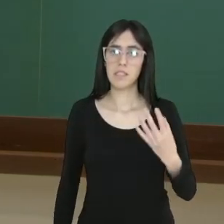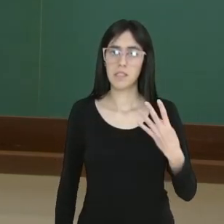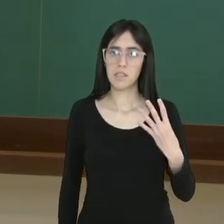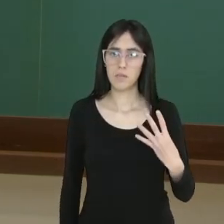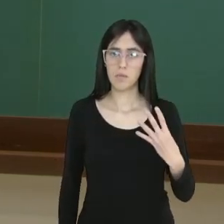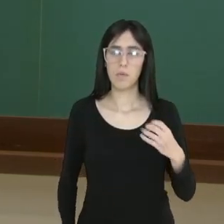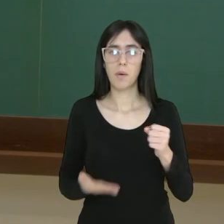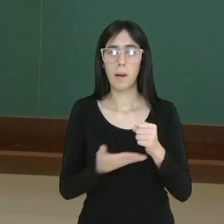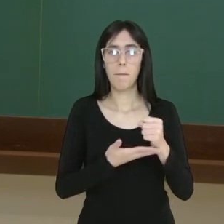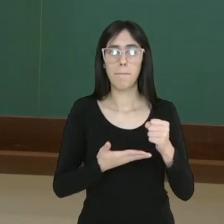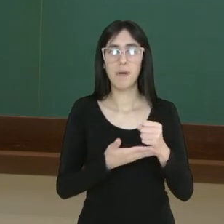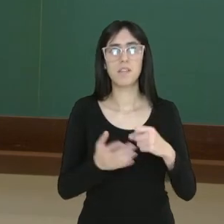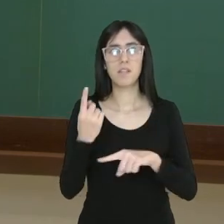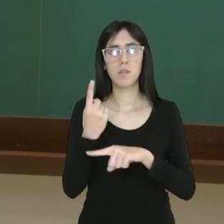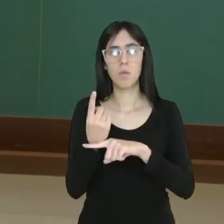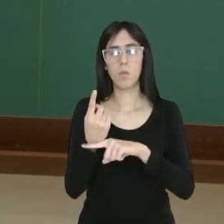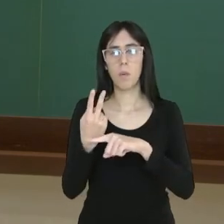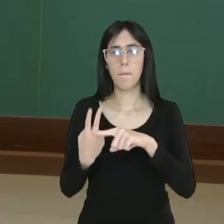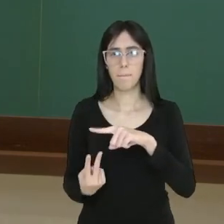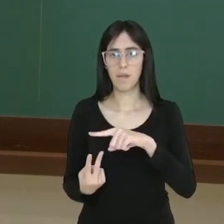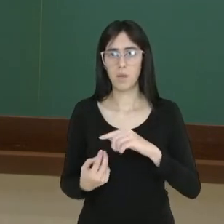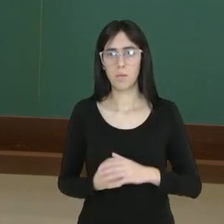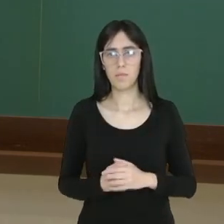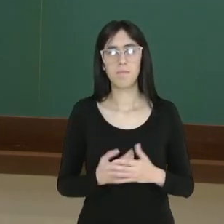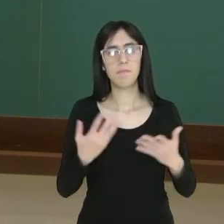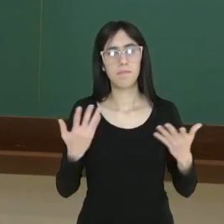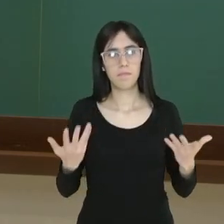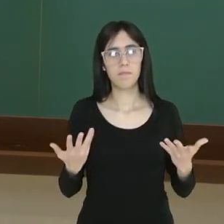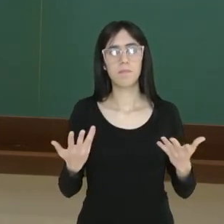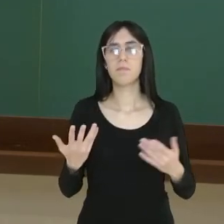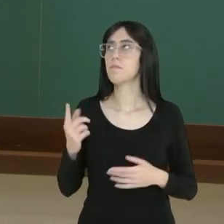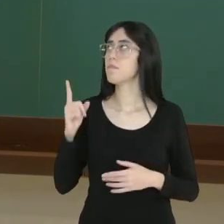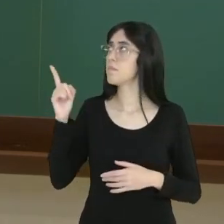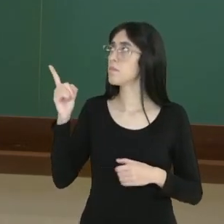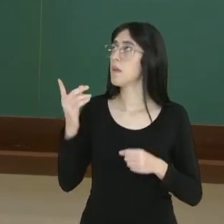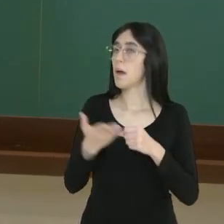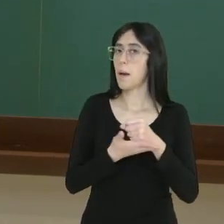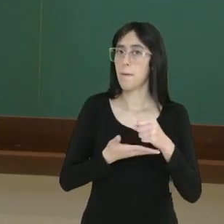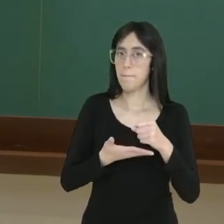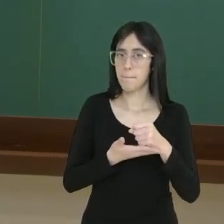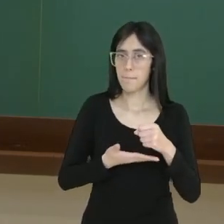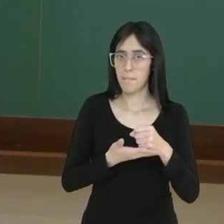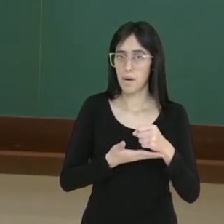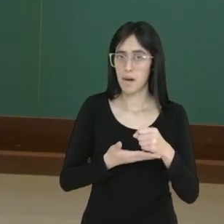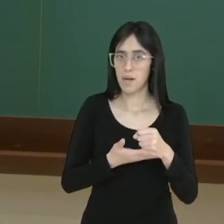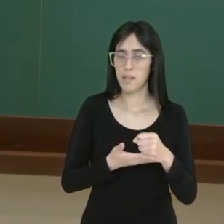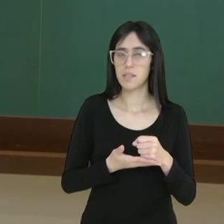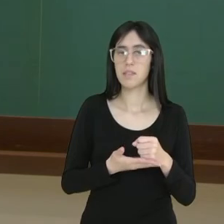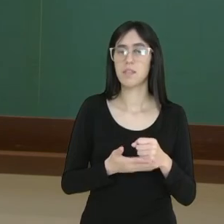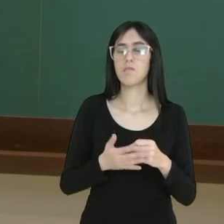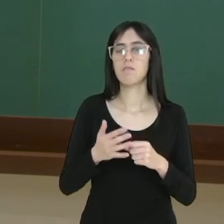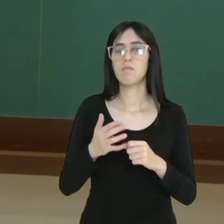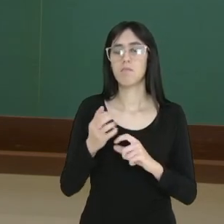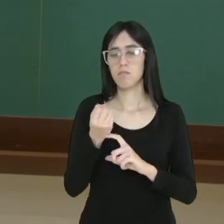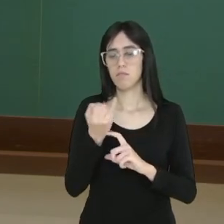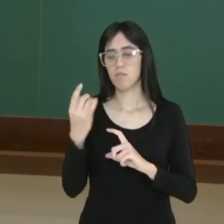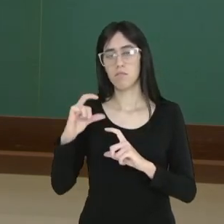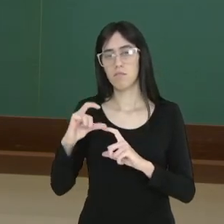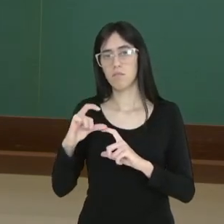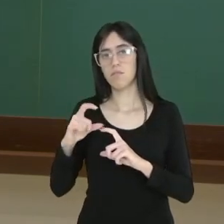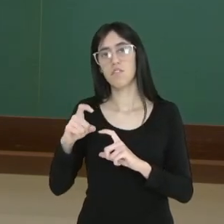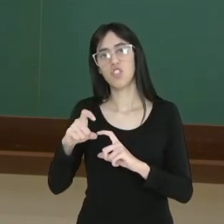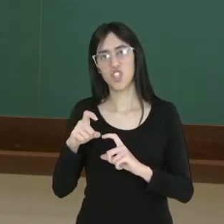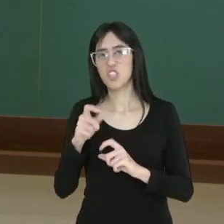base 1/2. Então, escrevemos a minha base elevada a tal expoente, x, que é o que eu